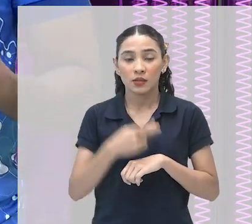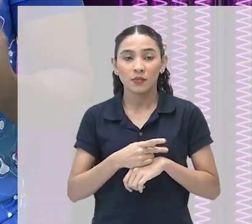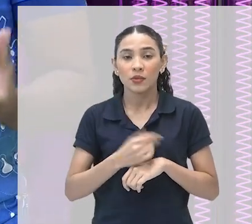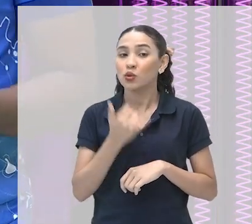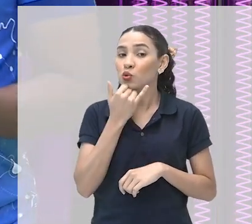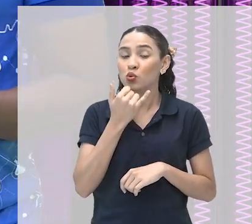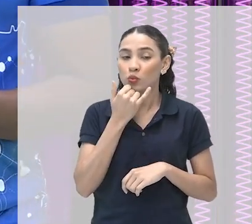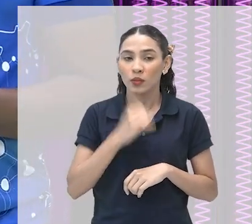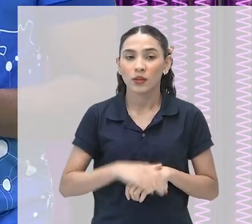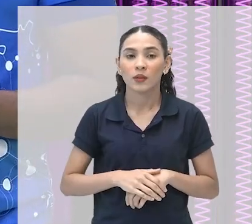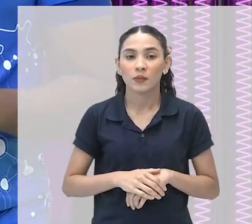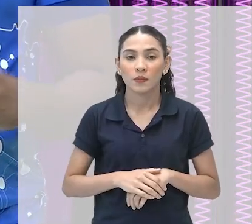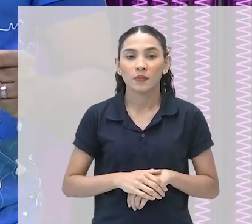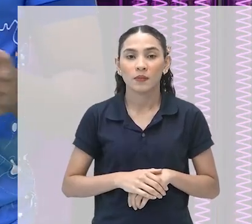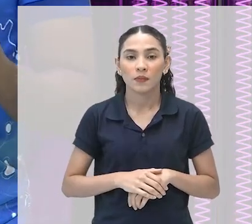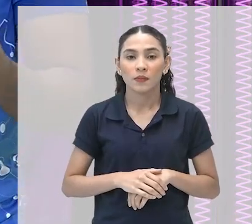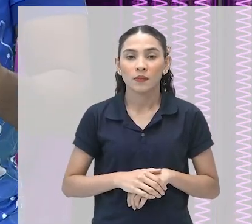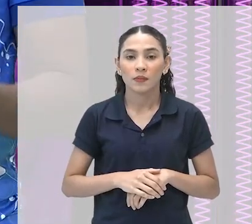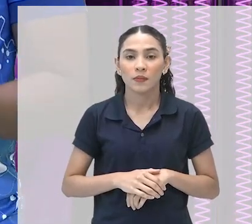não,